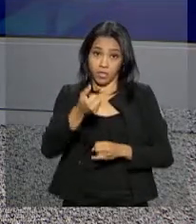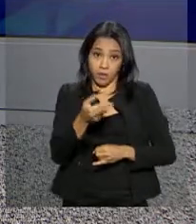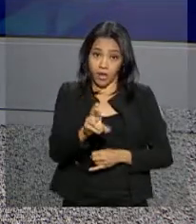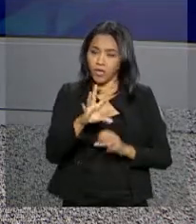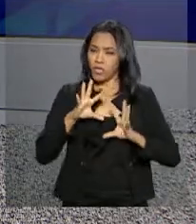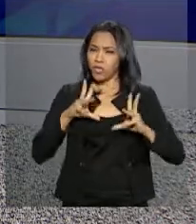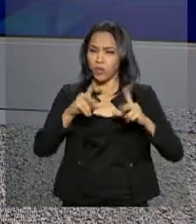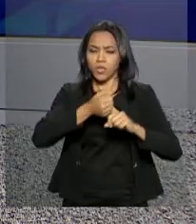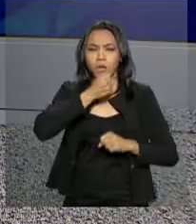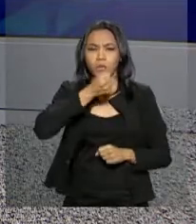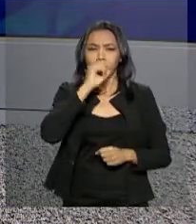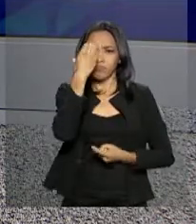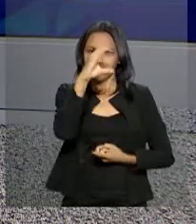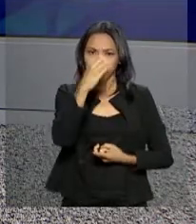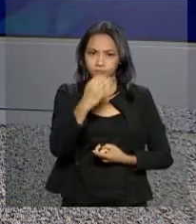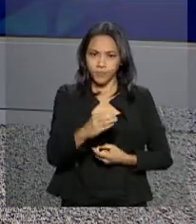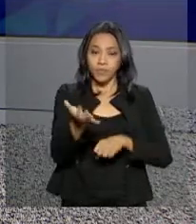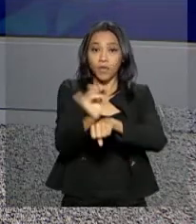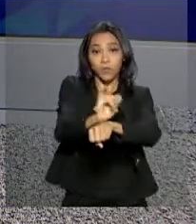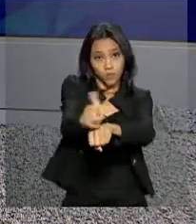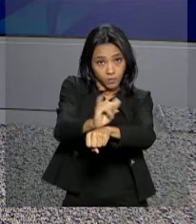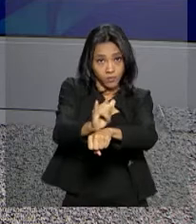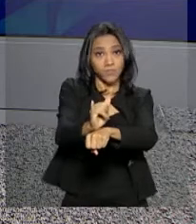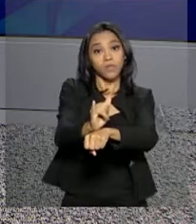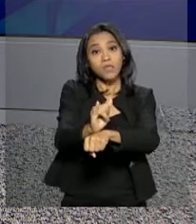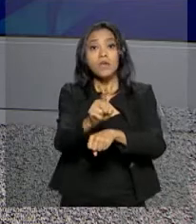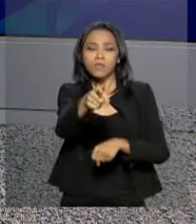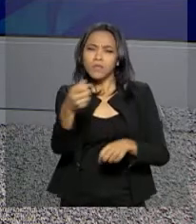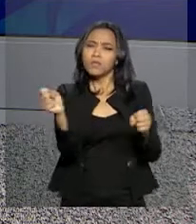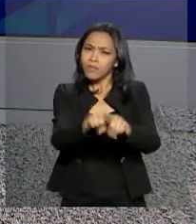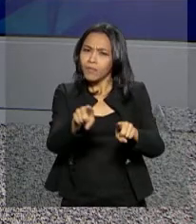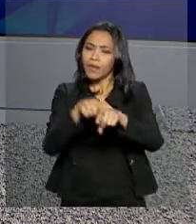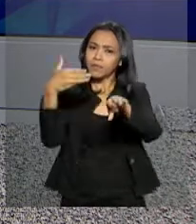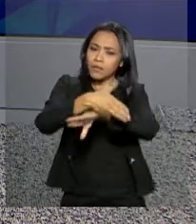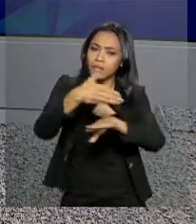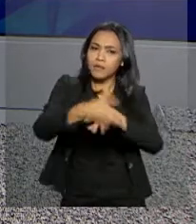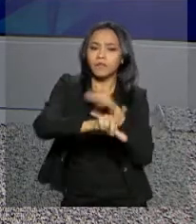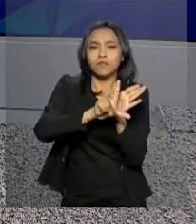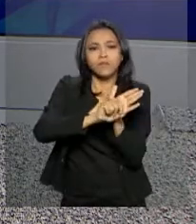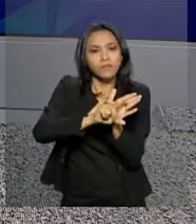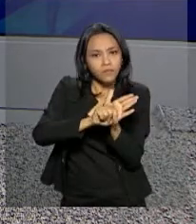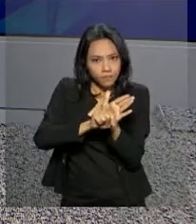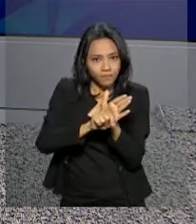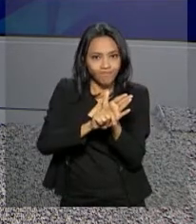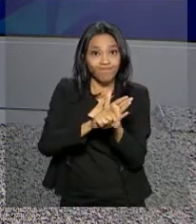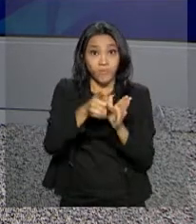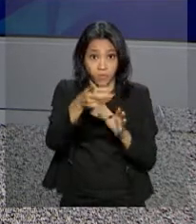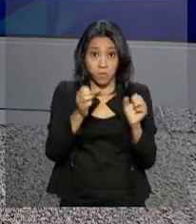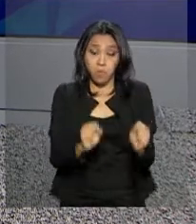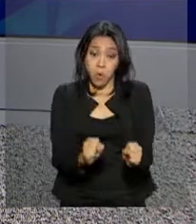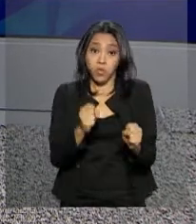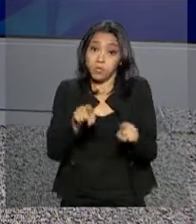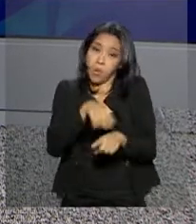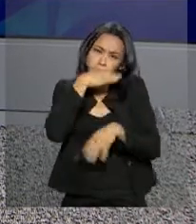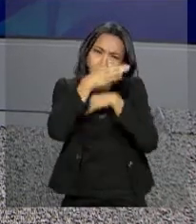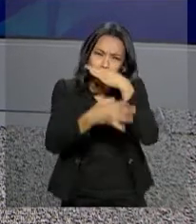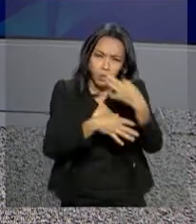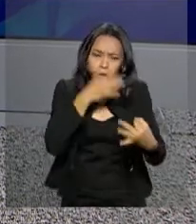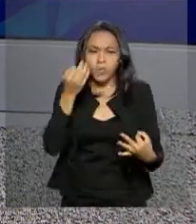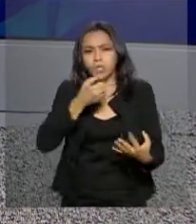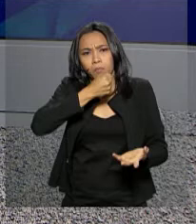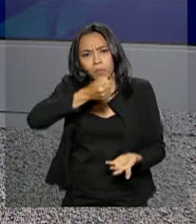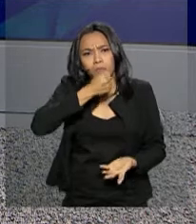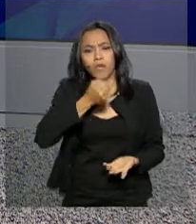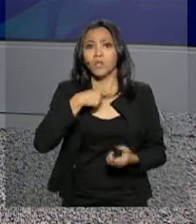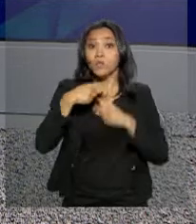todas as reportagens estão em nosso canal no youtube acesse também o nosso perfil no twitter de mandar suas sugestões de reportagens